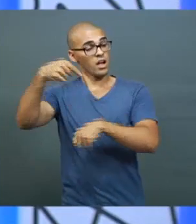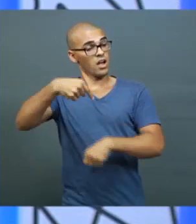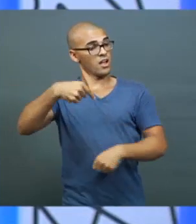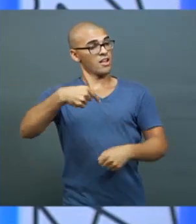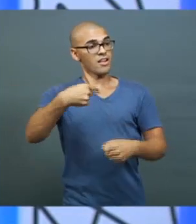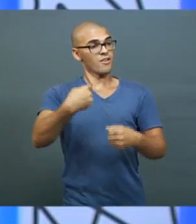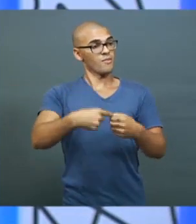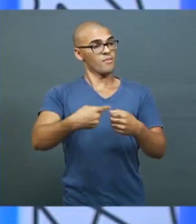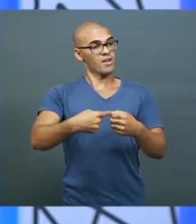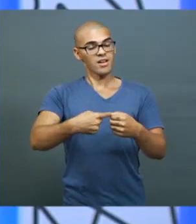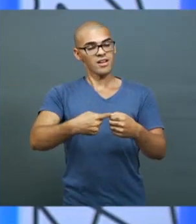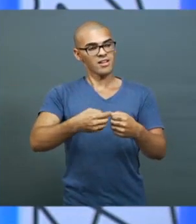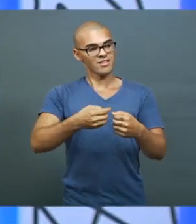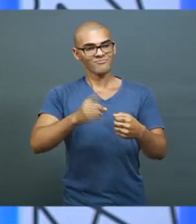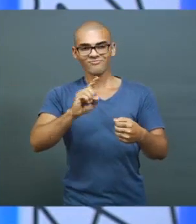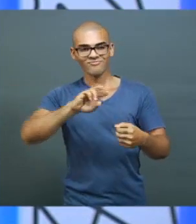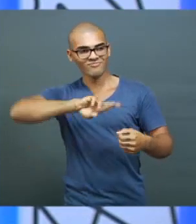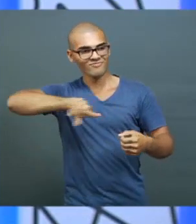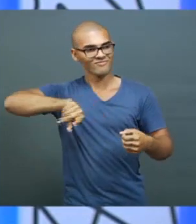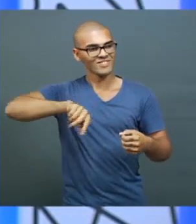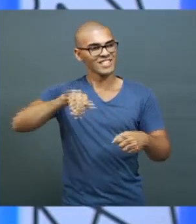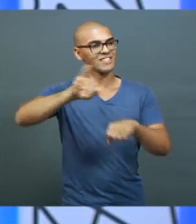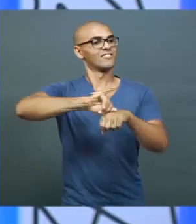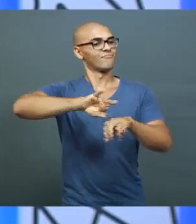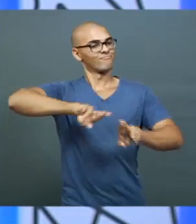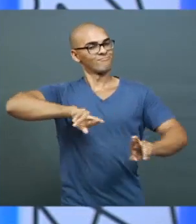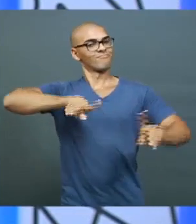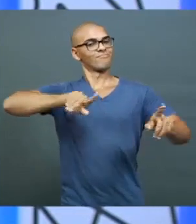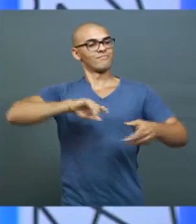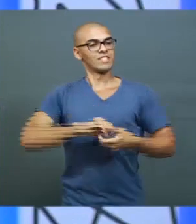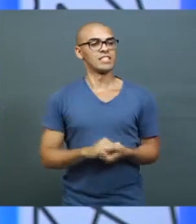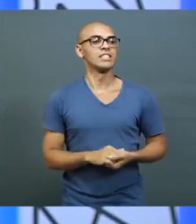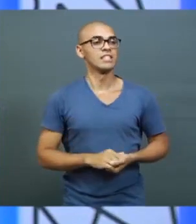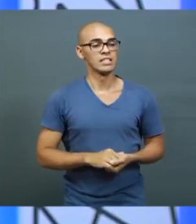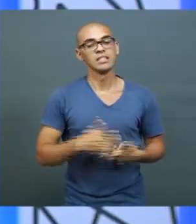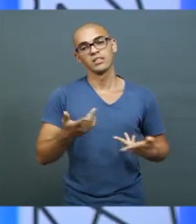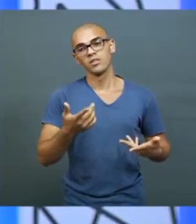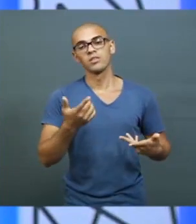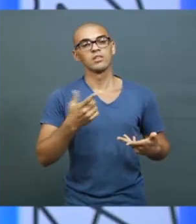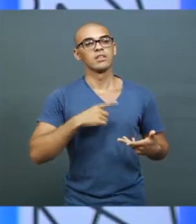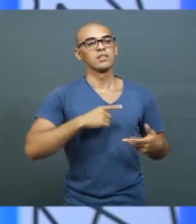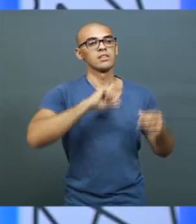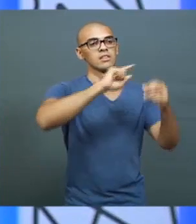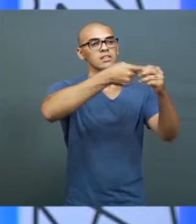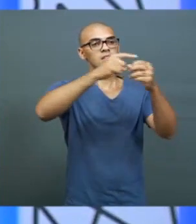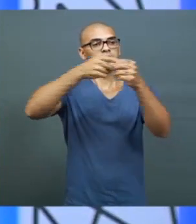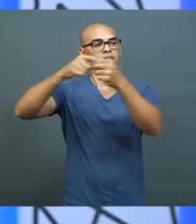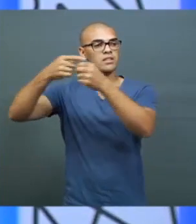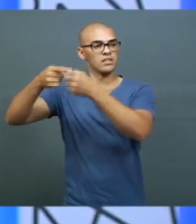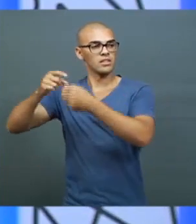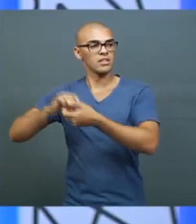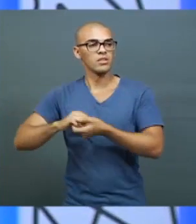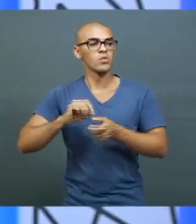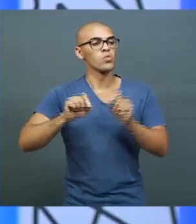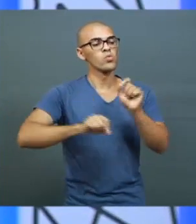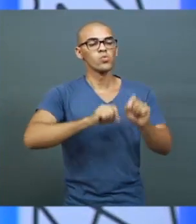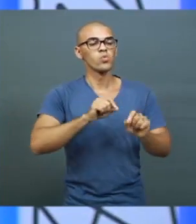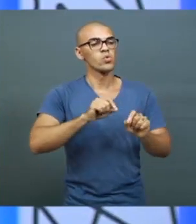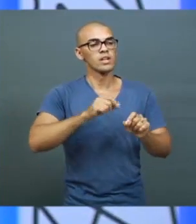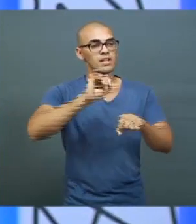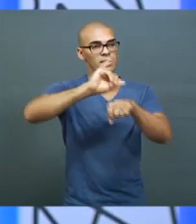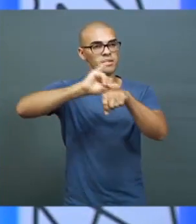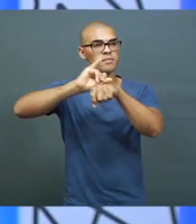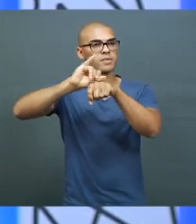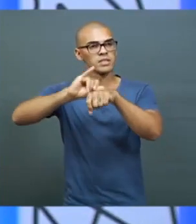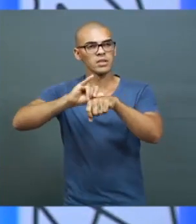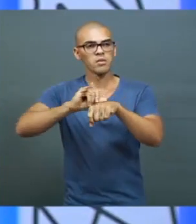agora, houve as sessões esgotadas, filas de espera, né? A gente espera que isso aconteça aqui em Uberlândia